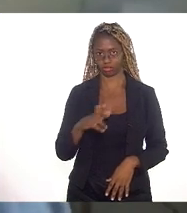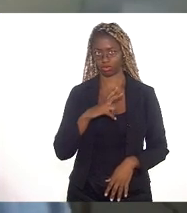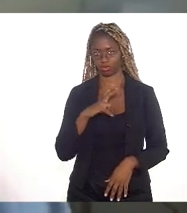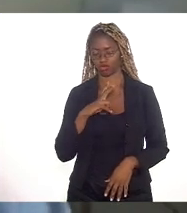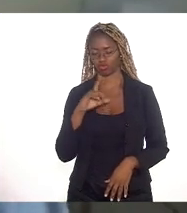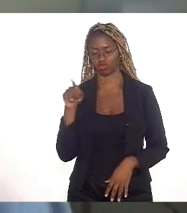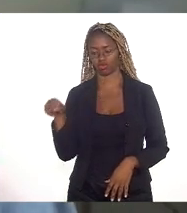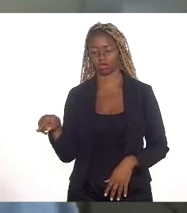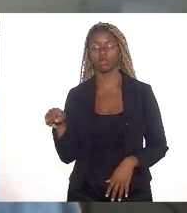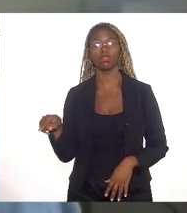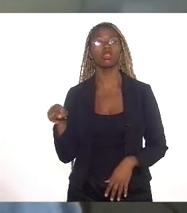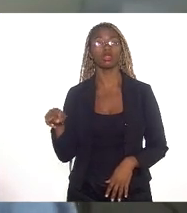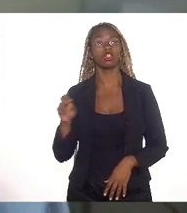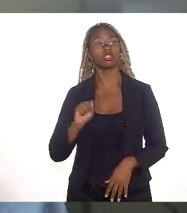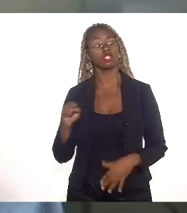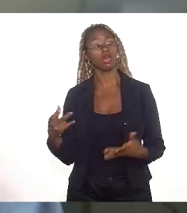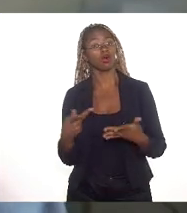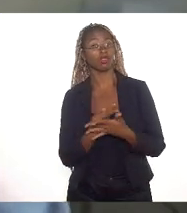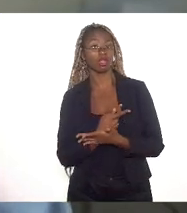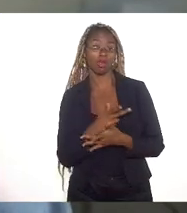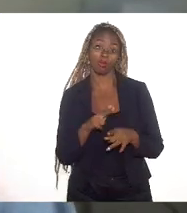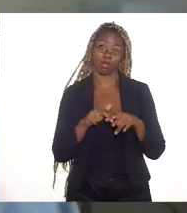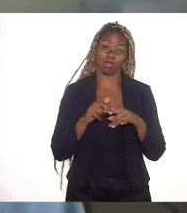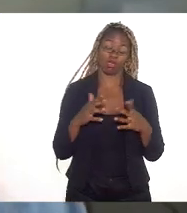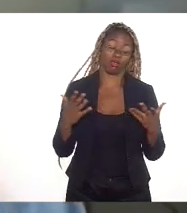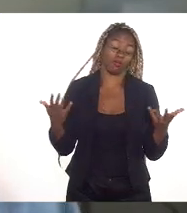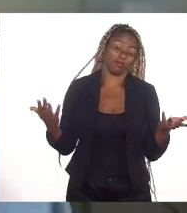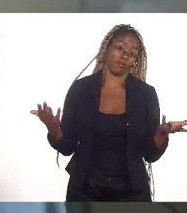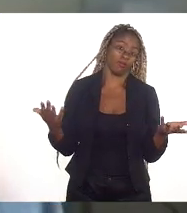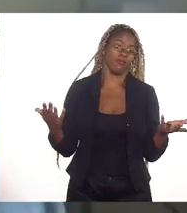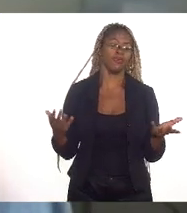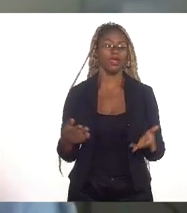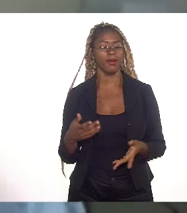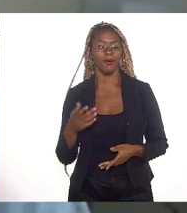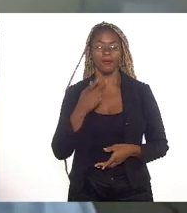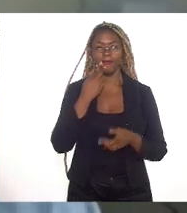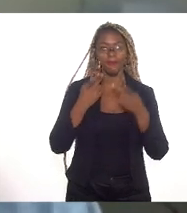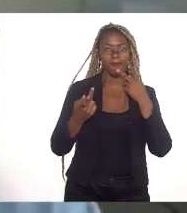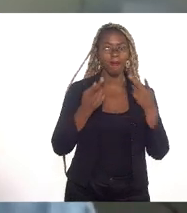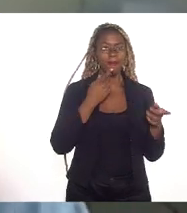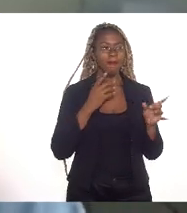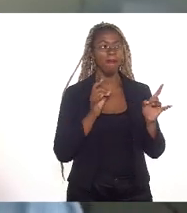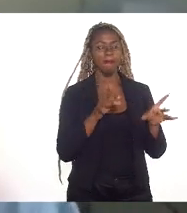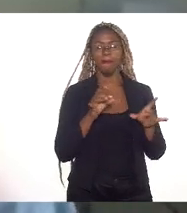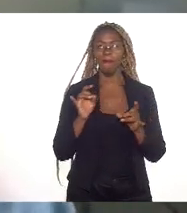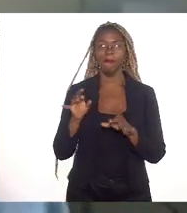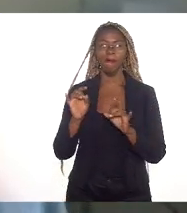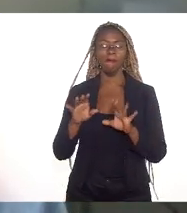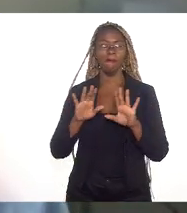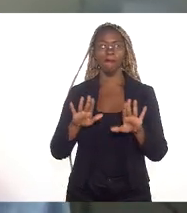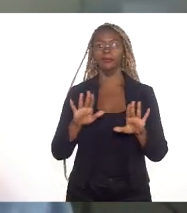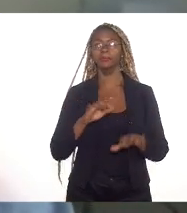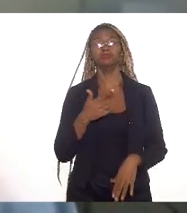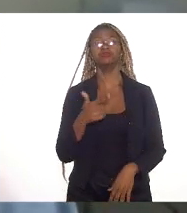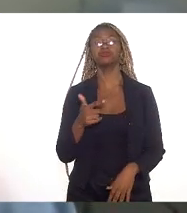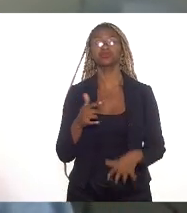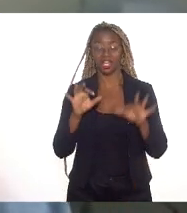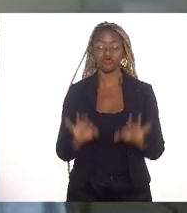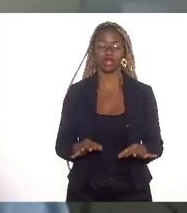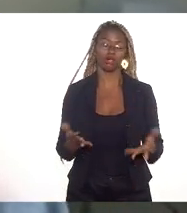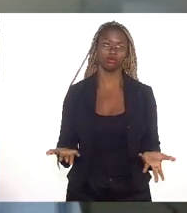Digo venha a ocorrer, porque, por enquanto, foi um leilão que está sob liminar. Né? E sob